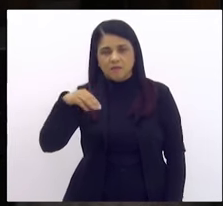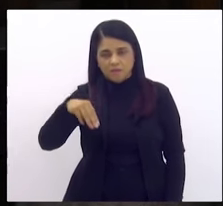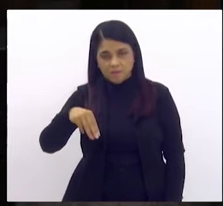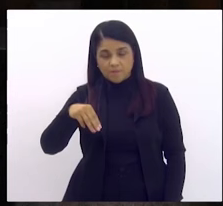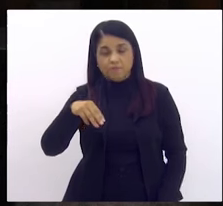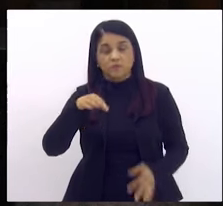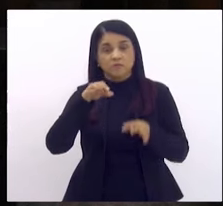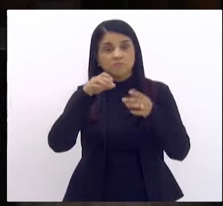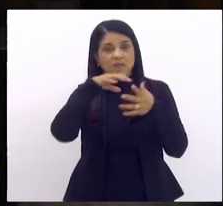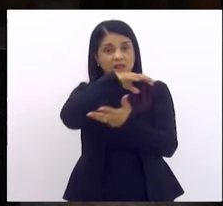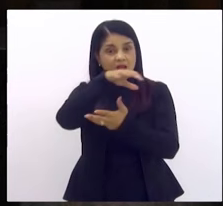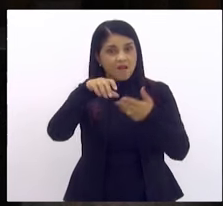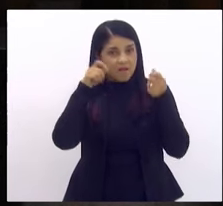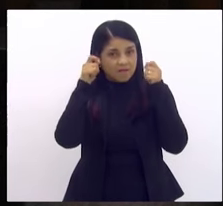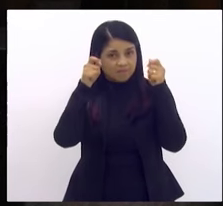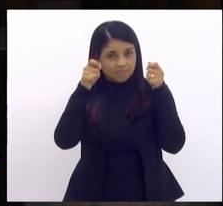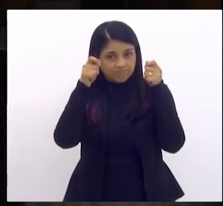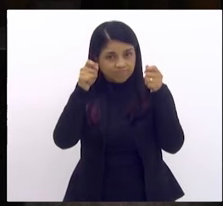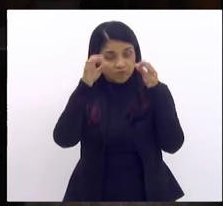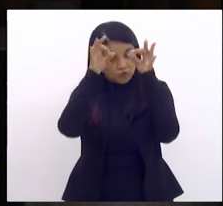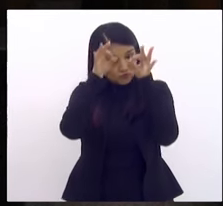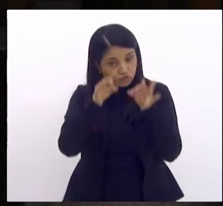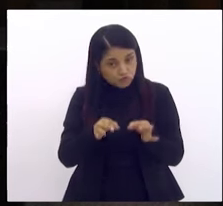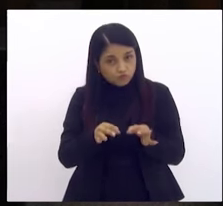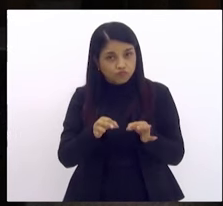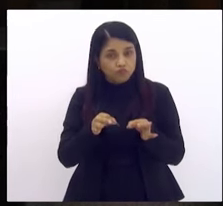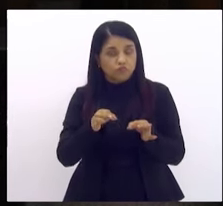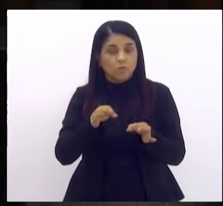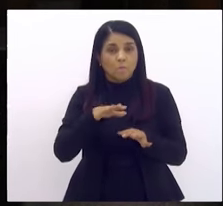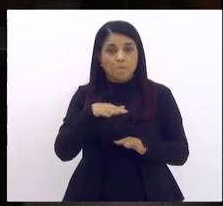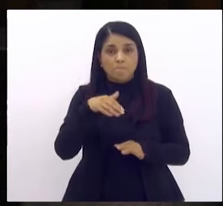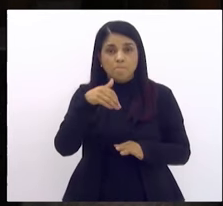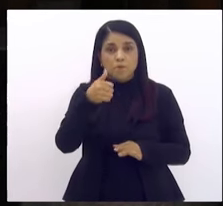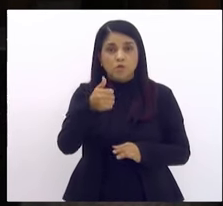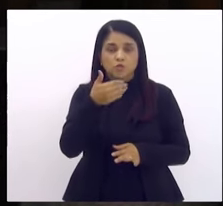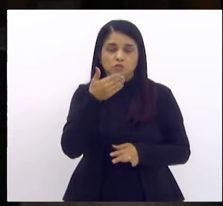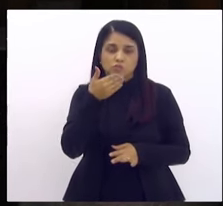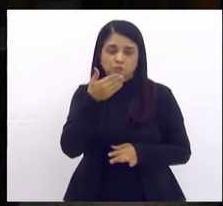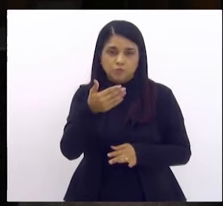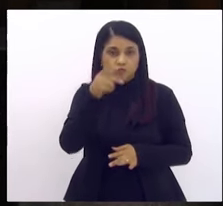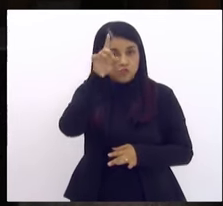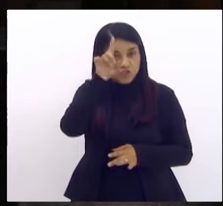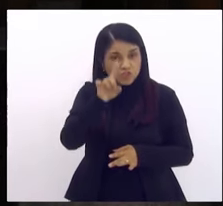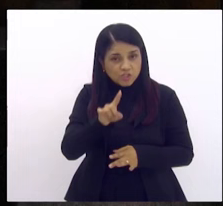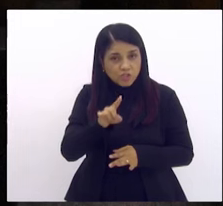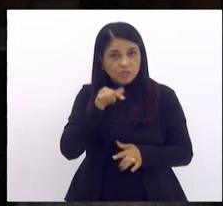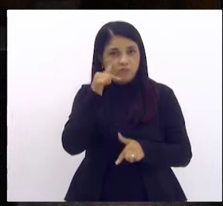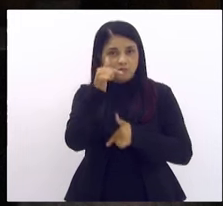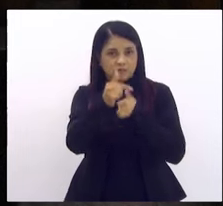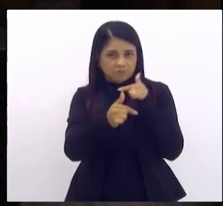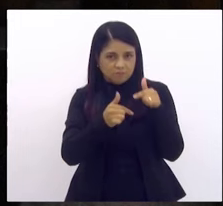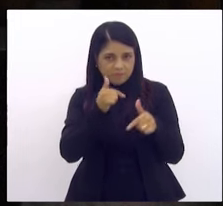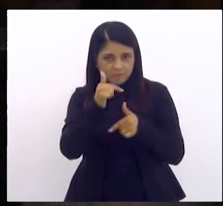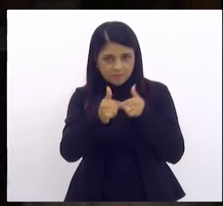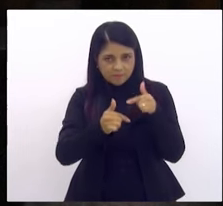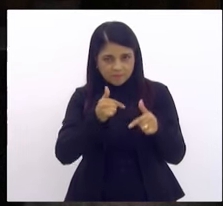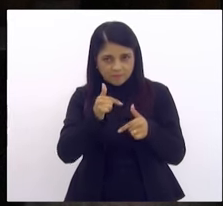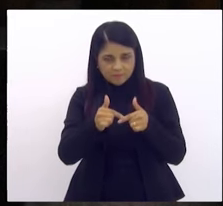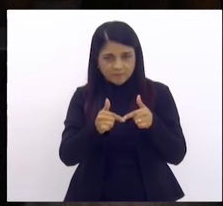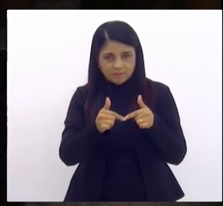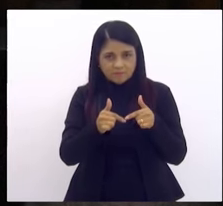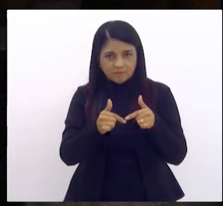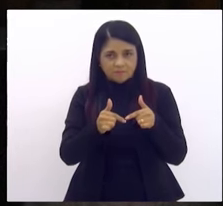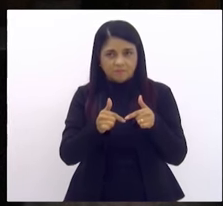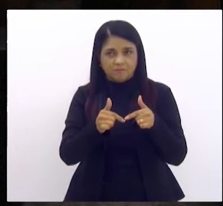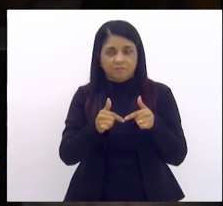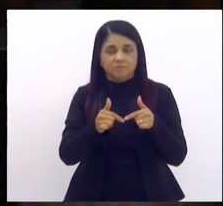legítimo, reivindicando melhorias, seus direitos trabalhistas. E,